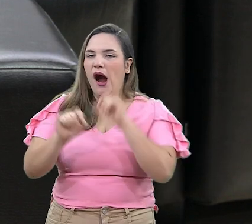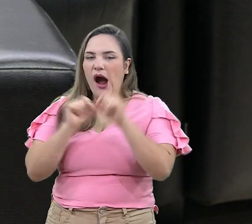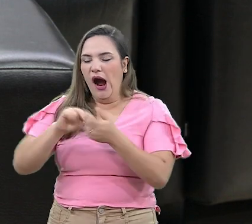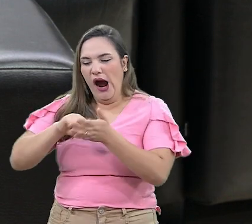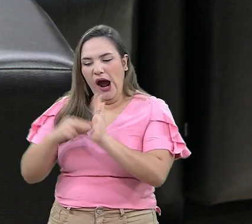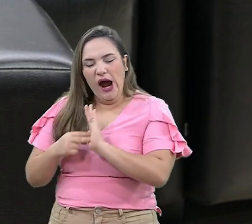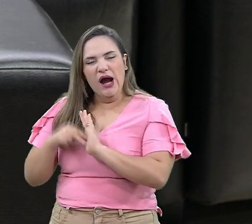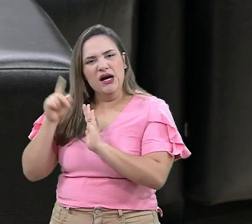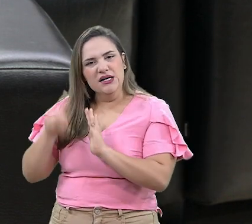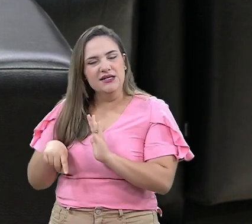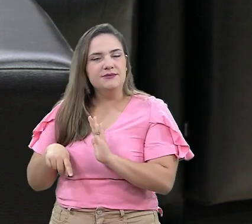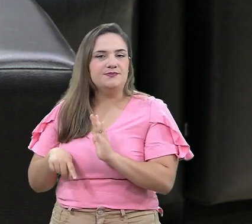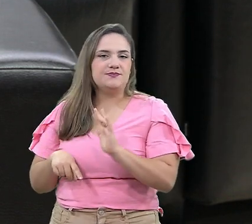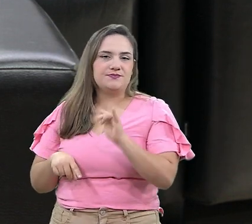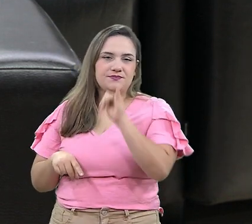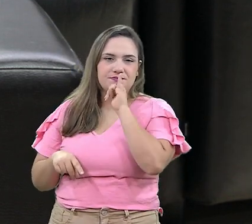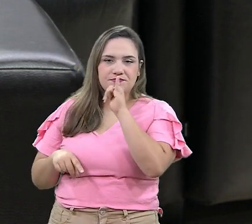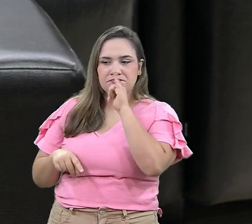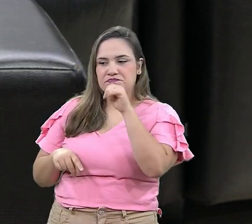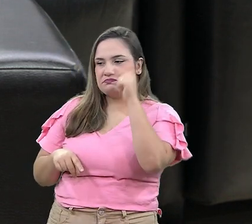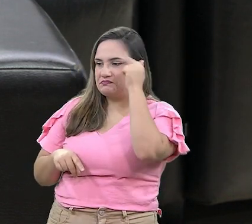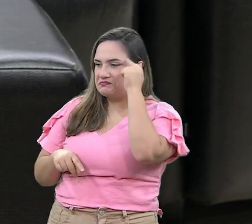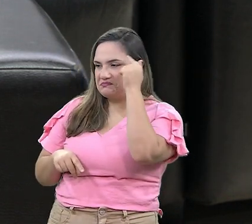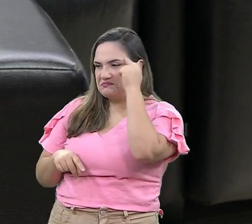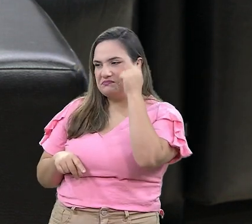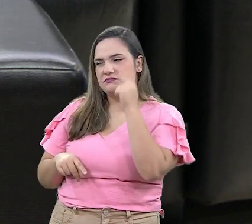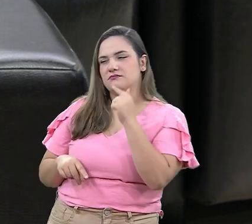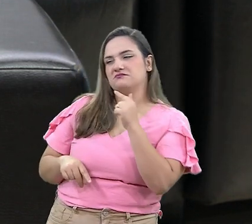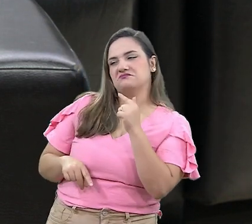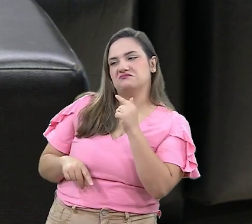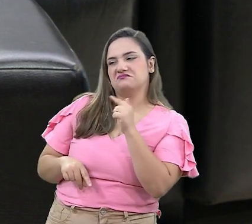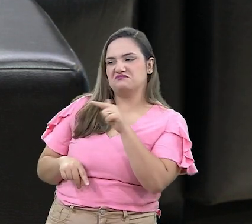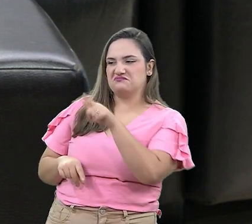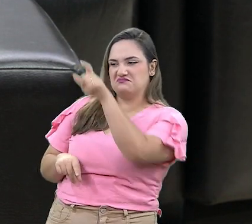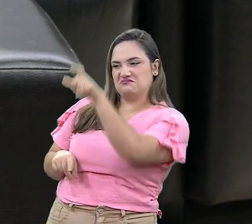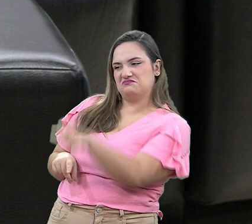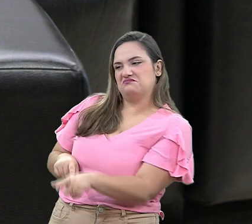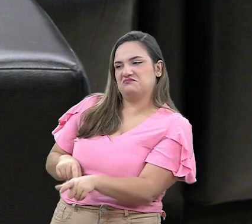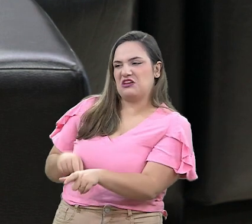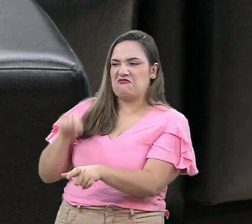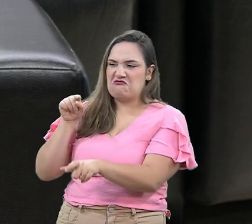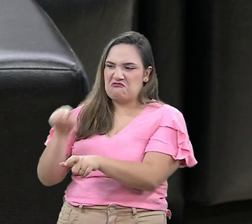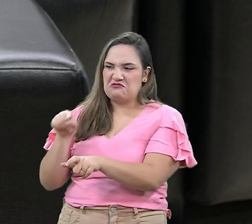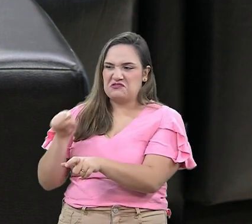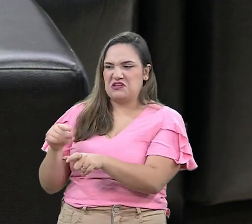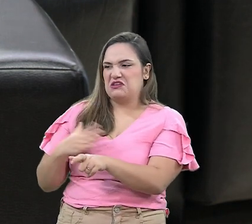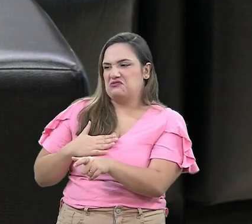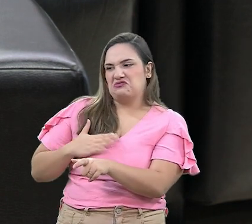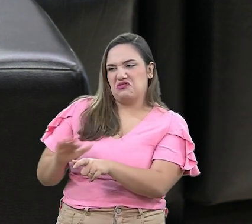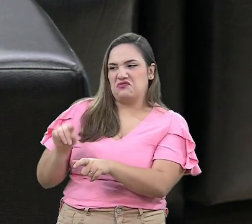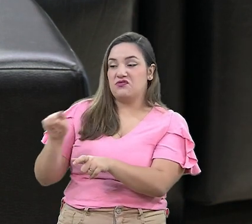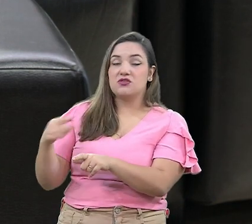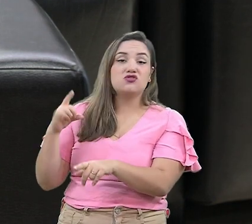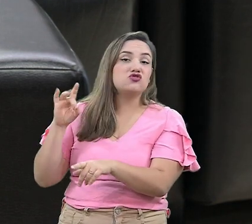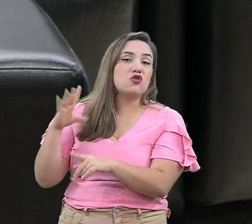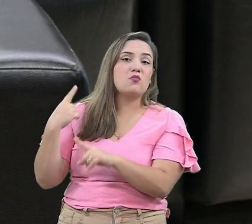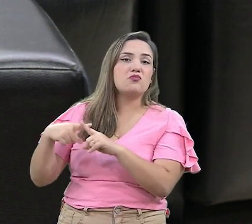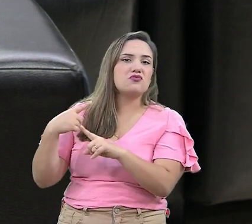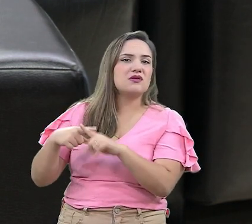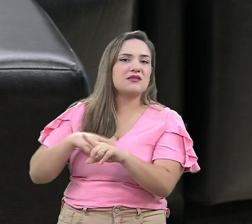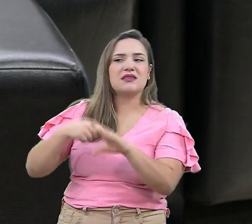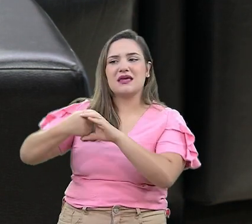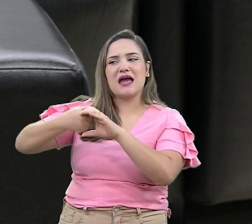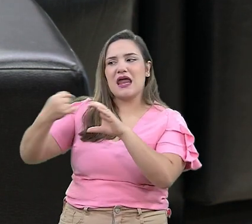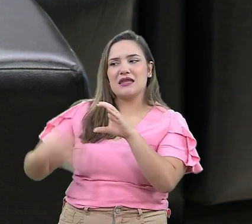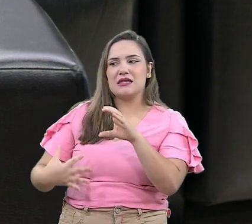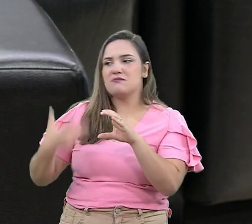envolve o preconceito. Então, quando eu discrimino uma pessoa por conta de alguma